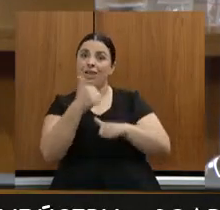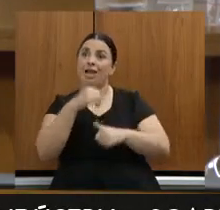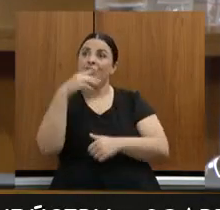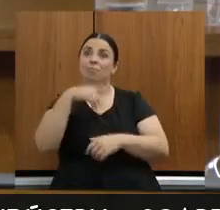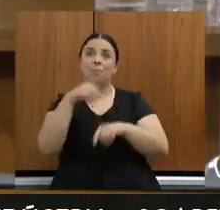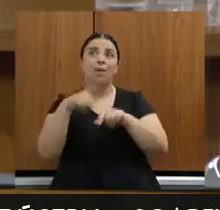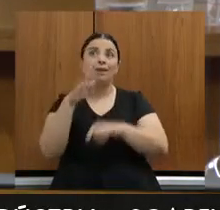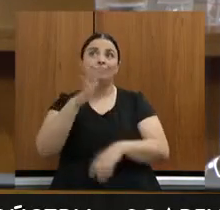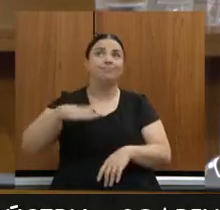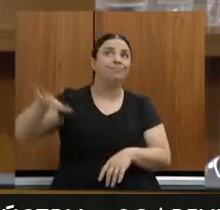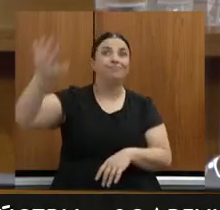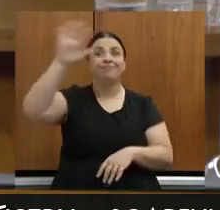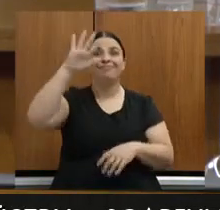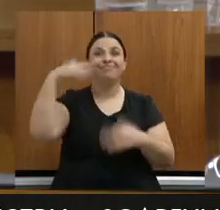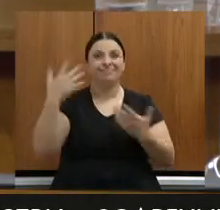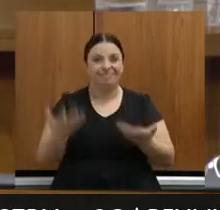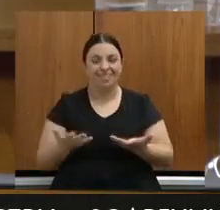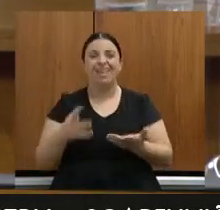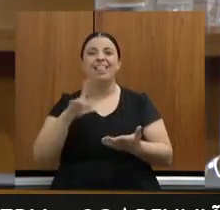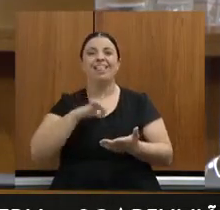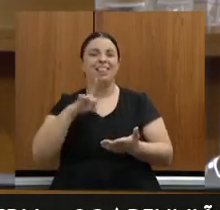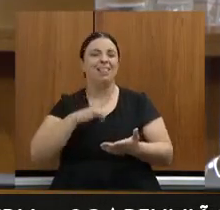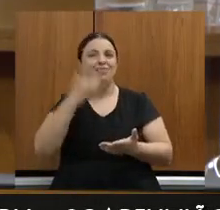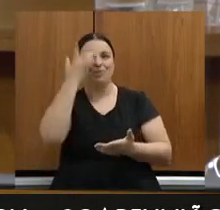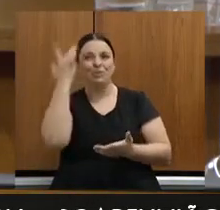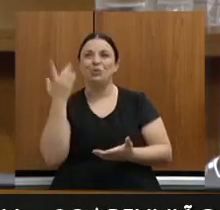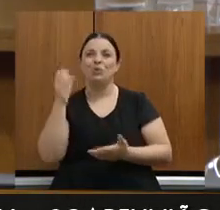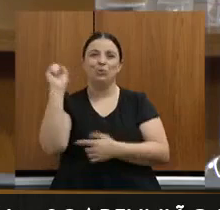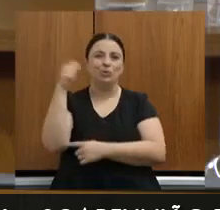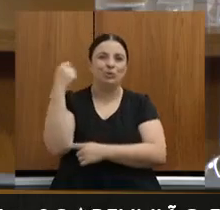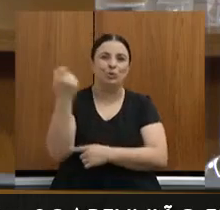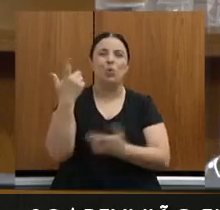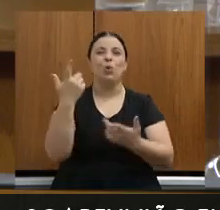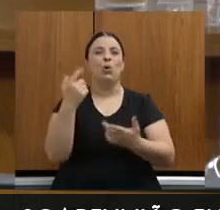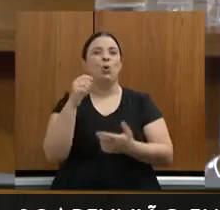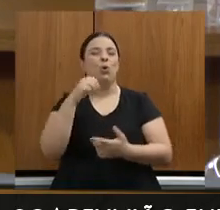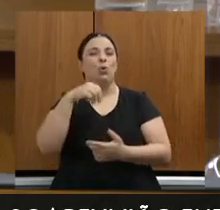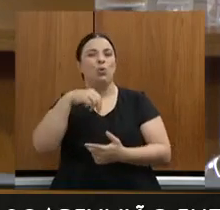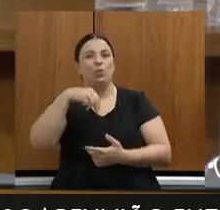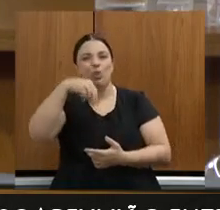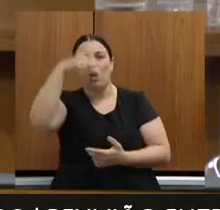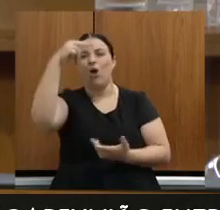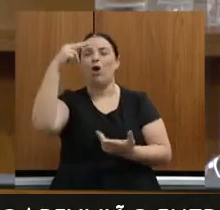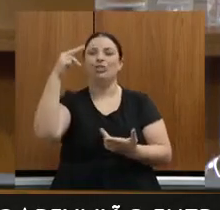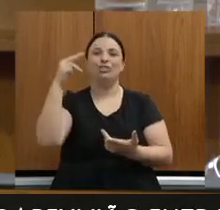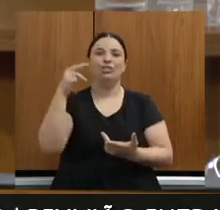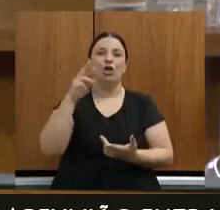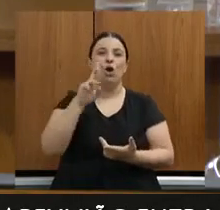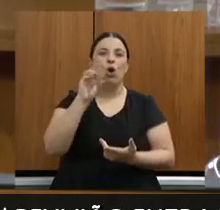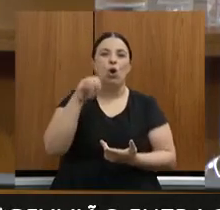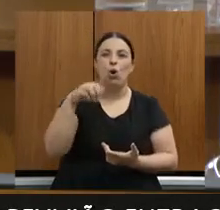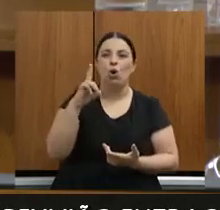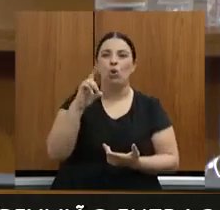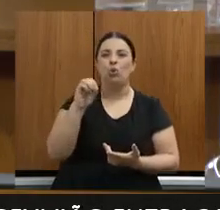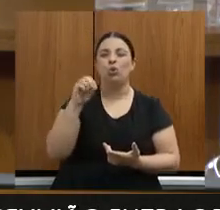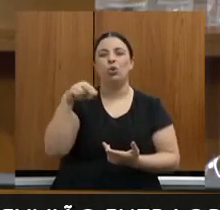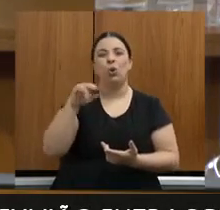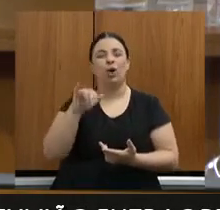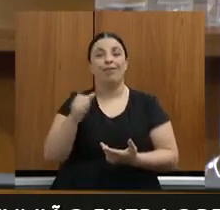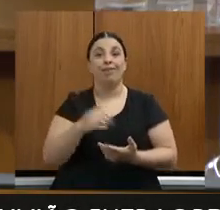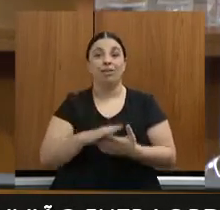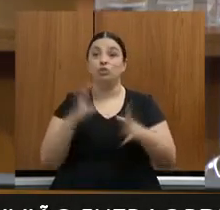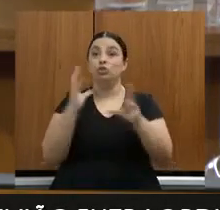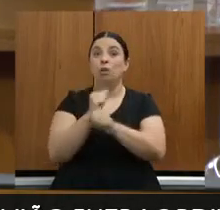participação de produtores do Rio Grande do Sul do Rio Grande do Norte de Rondônia real 14